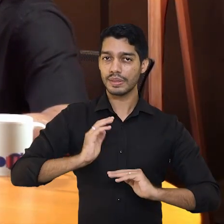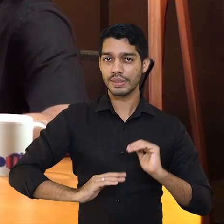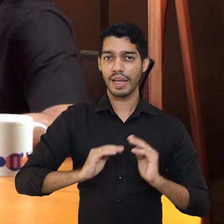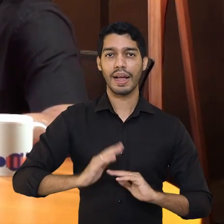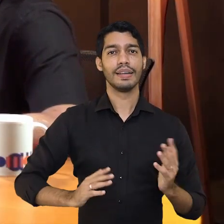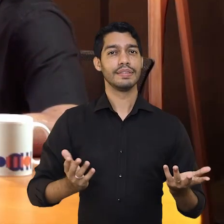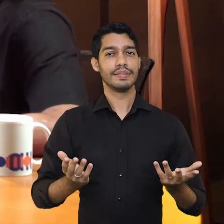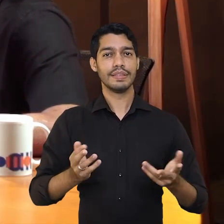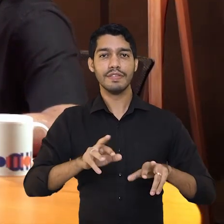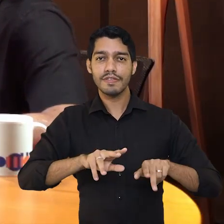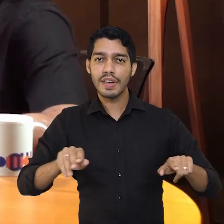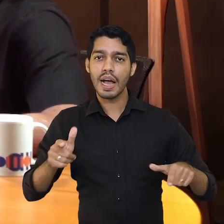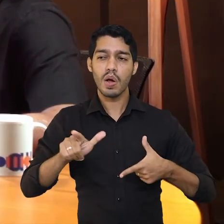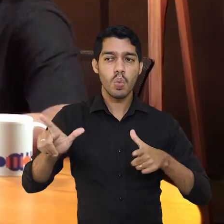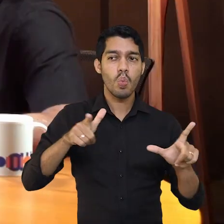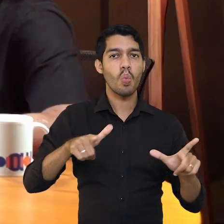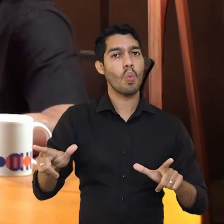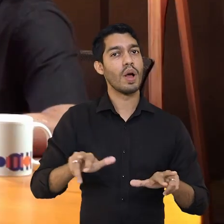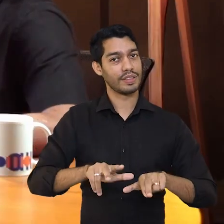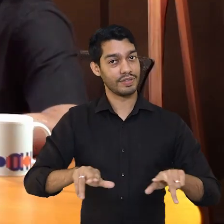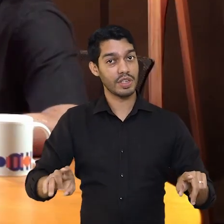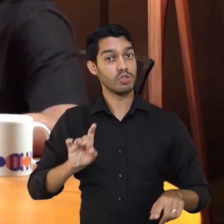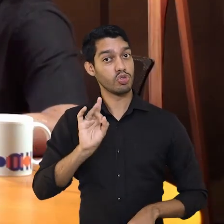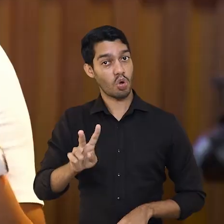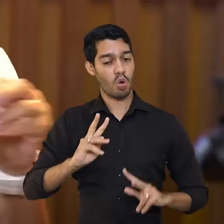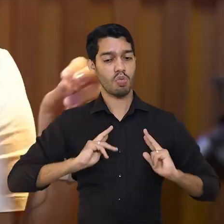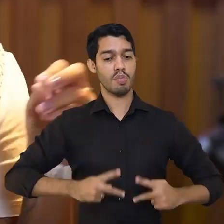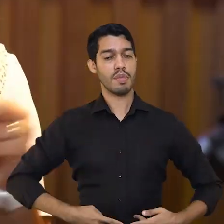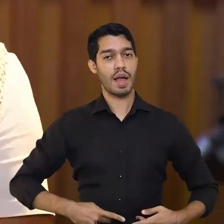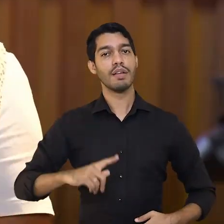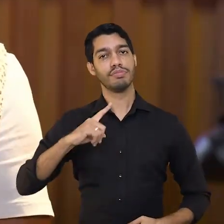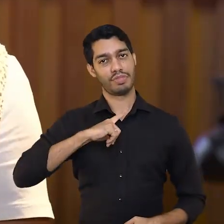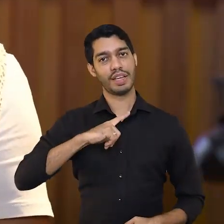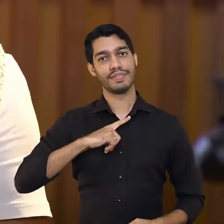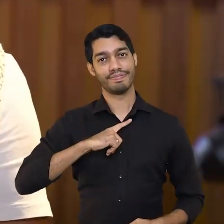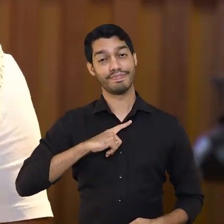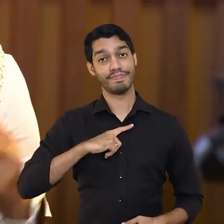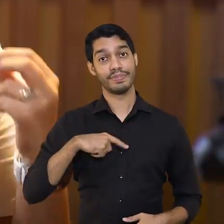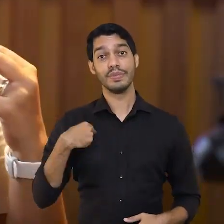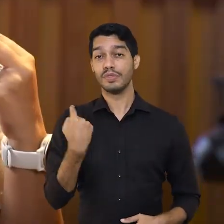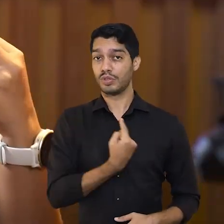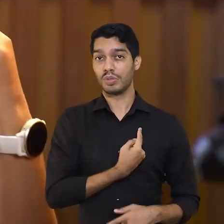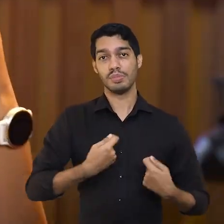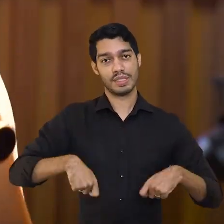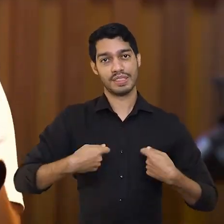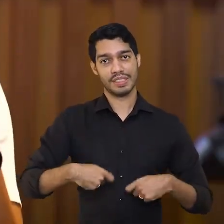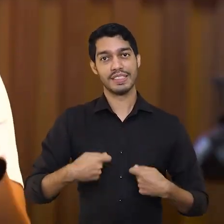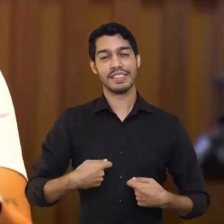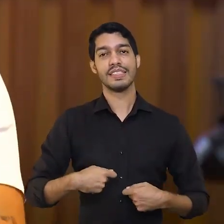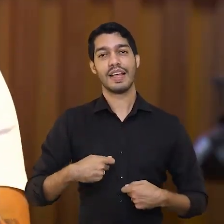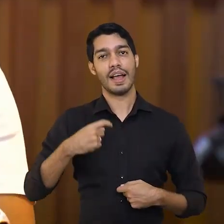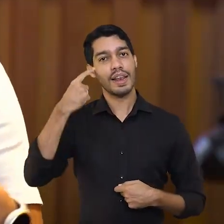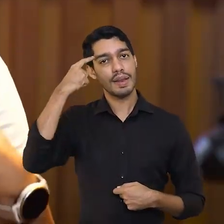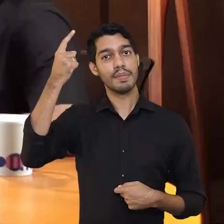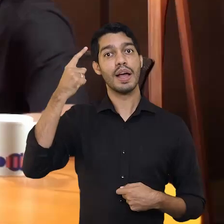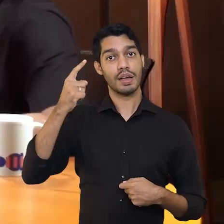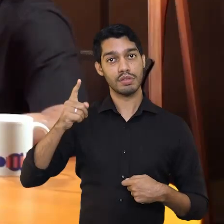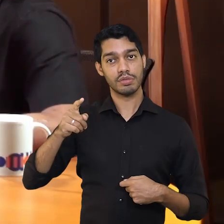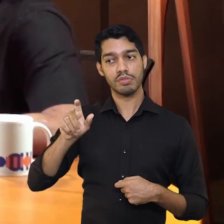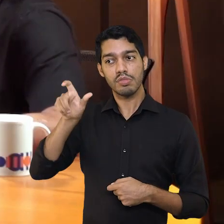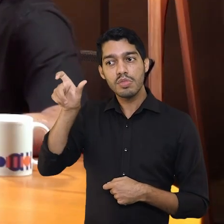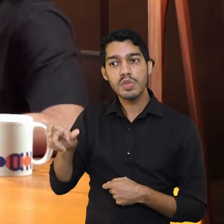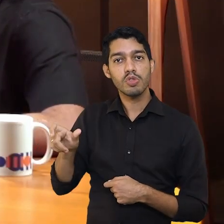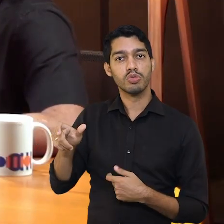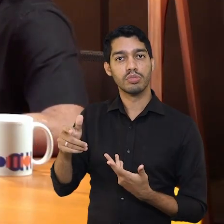visto, ensinar a resolver um problema complexo ou a se comunicar, essas são habilidades que a gente precisa de um fator humano para